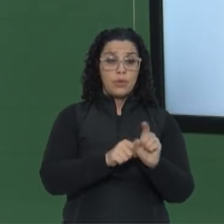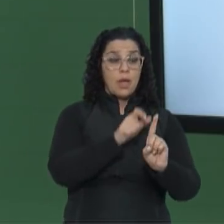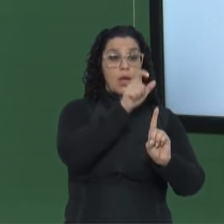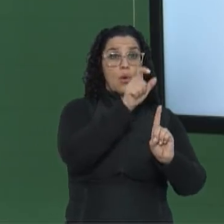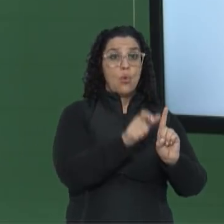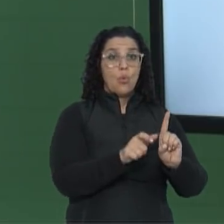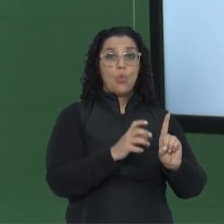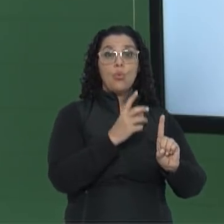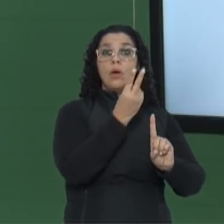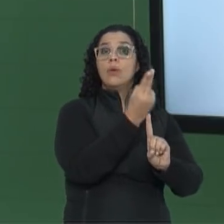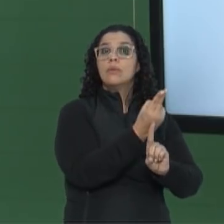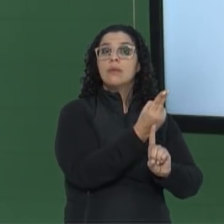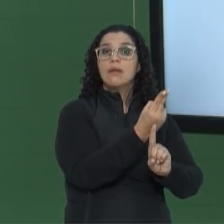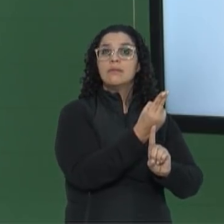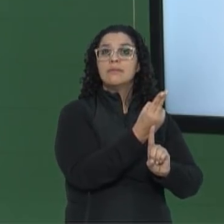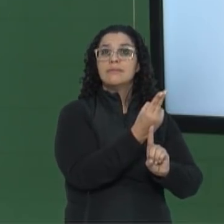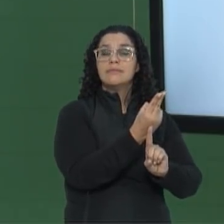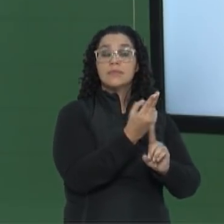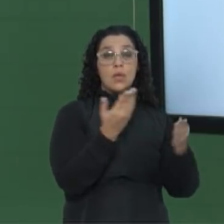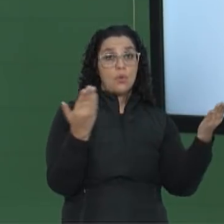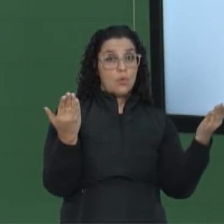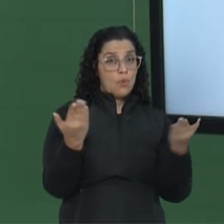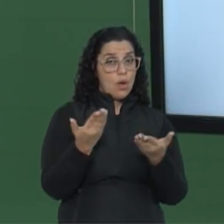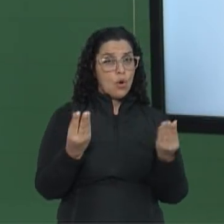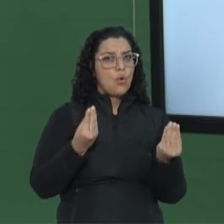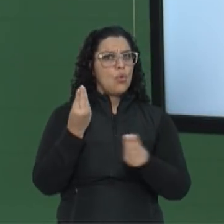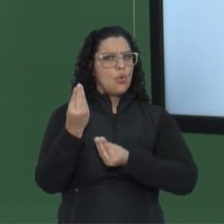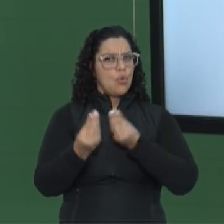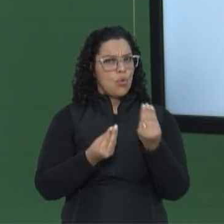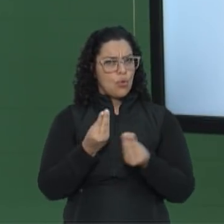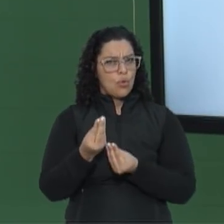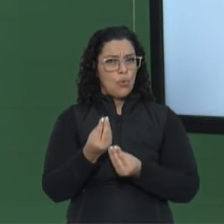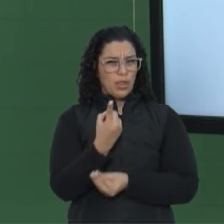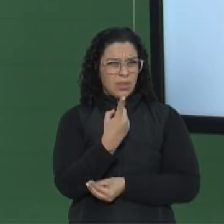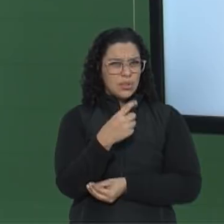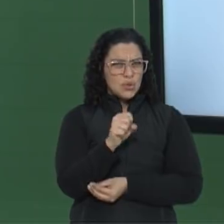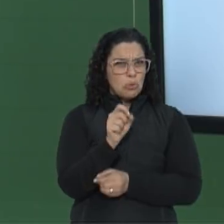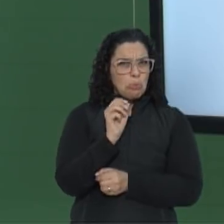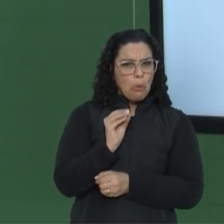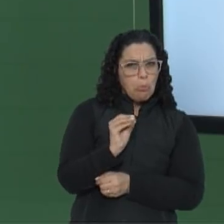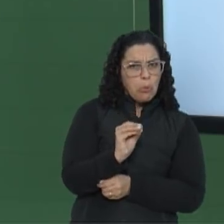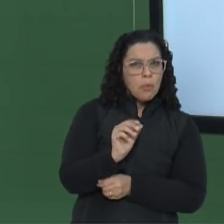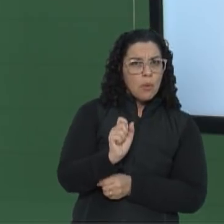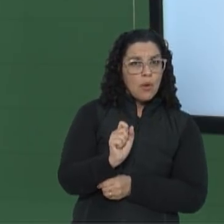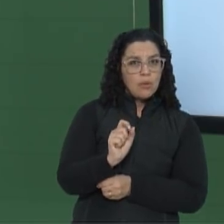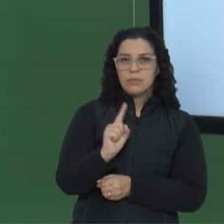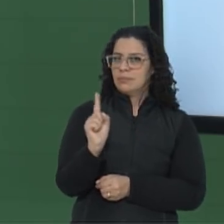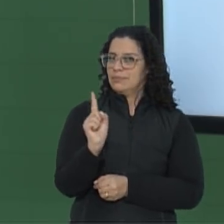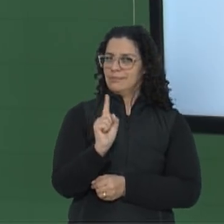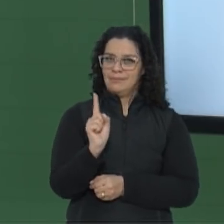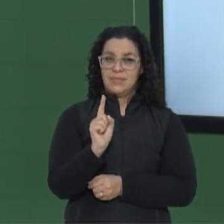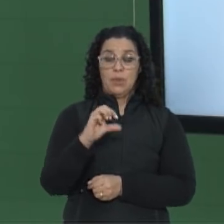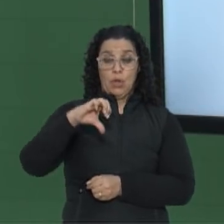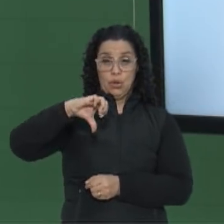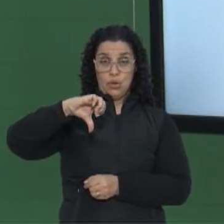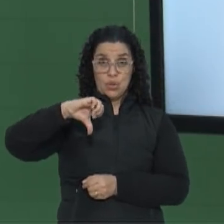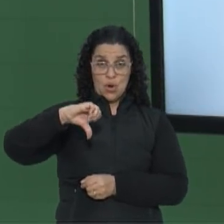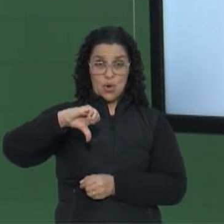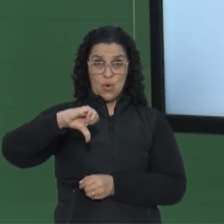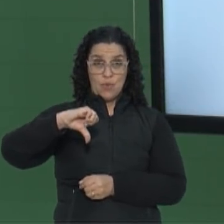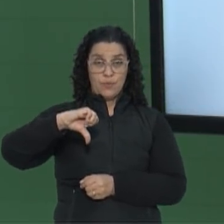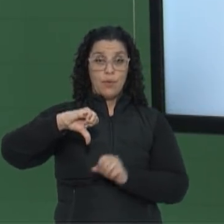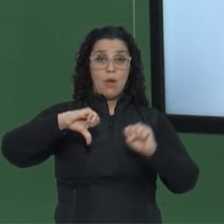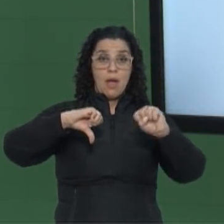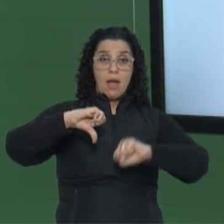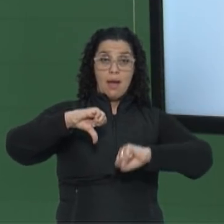uma unidade. Então, quer dizer que em vez do 18, ele vai ser o quê? Eu vou tirar esse 18